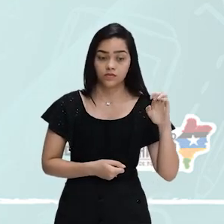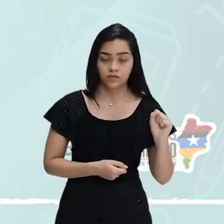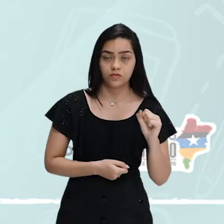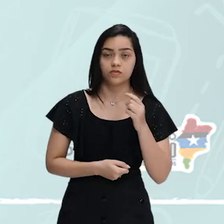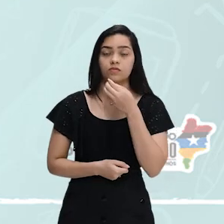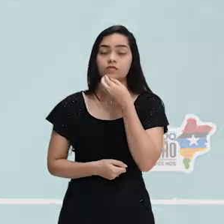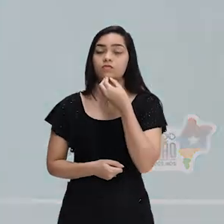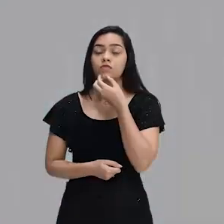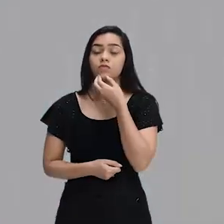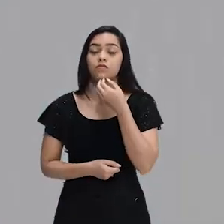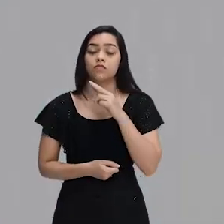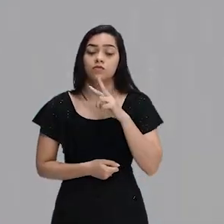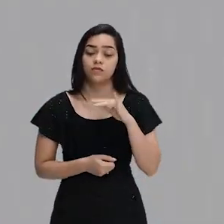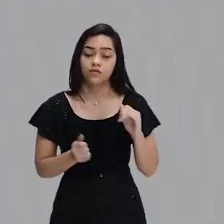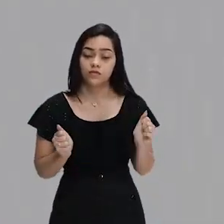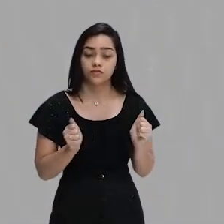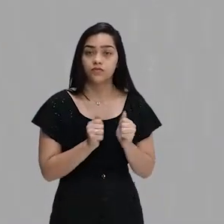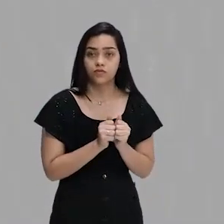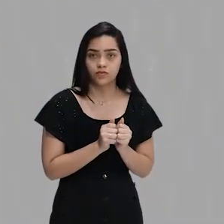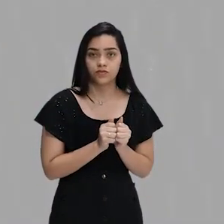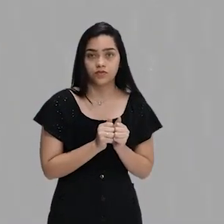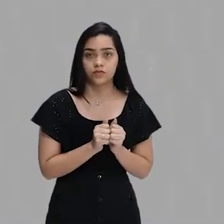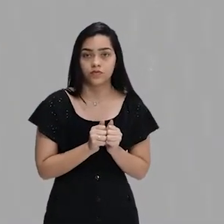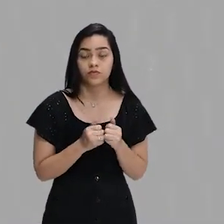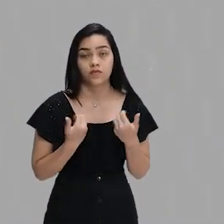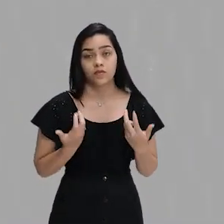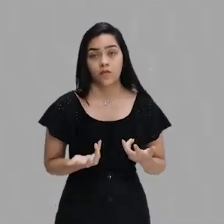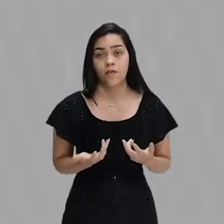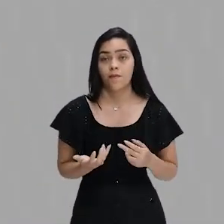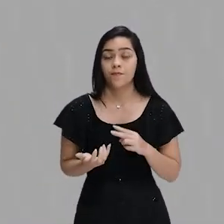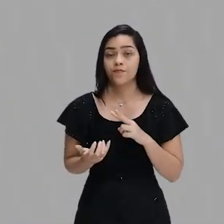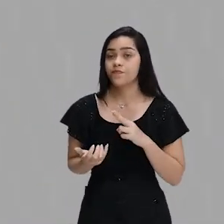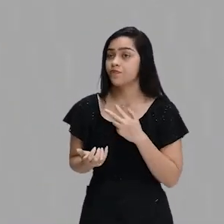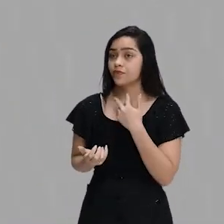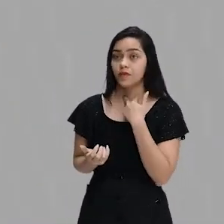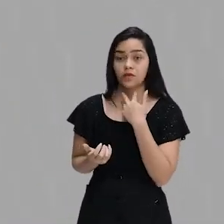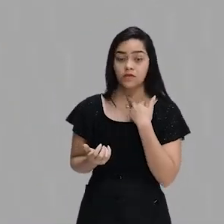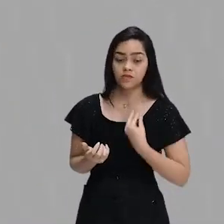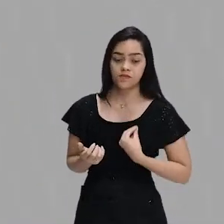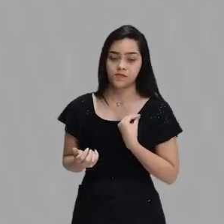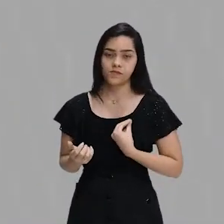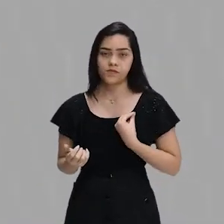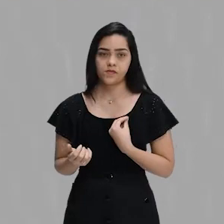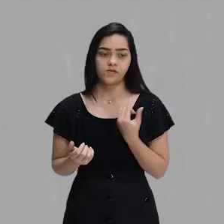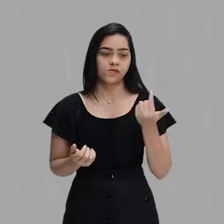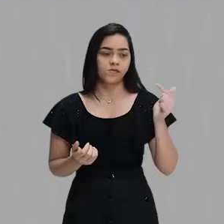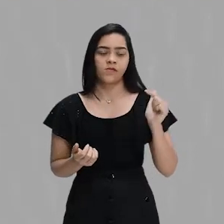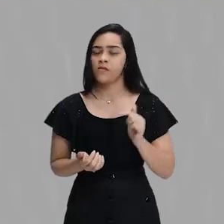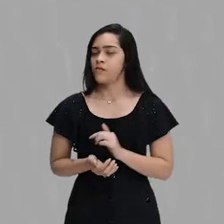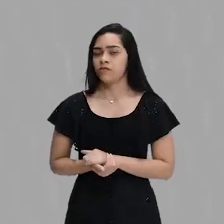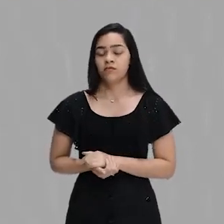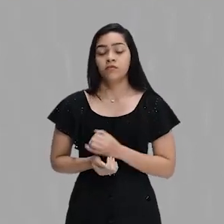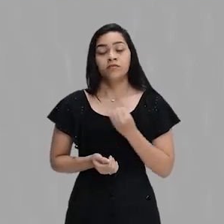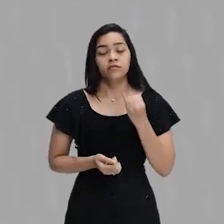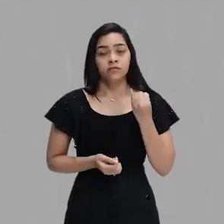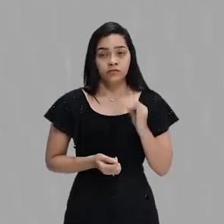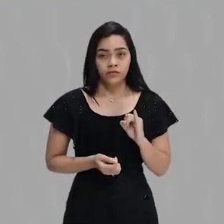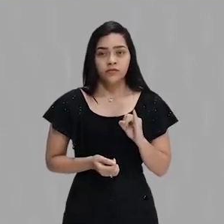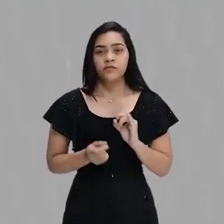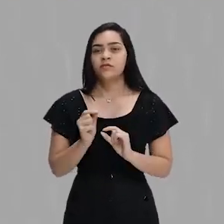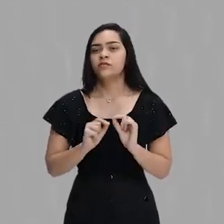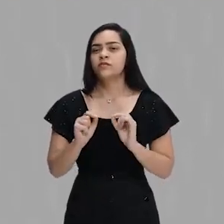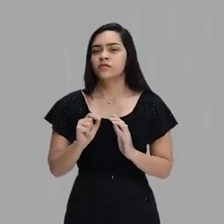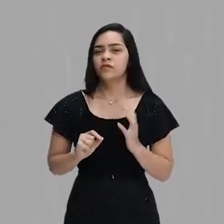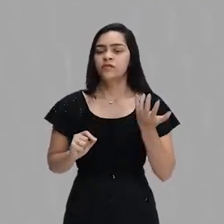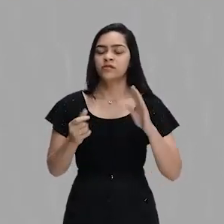que vão se juntar, vão viver juntos, e eles não podem viver um sem o outro. Se por acaso ocorrer